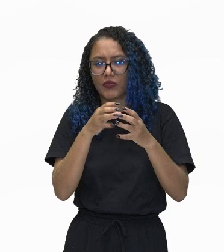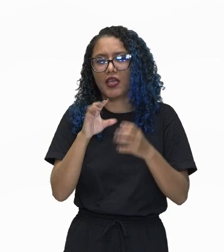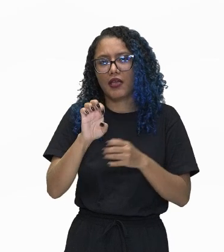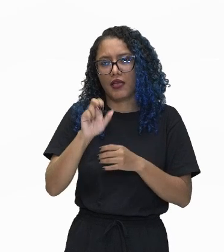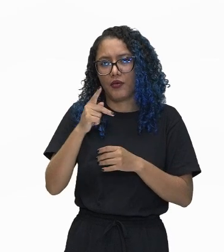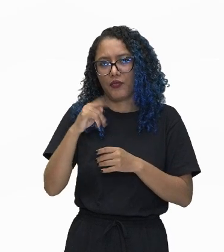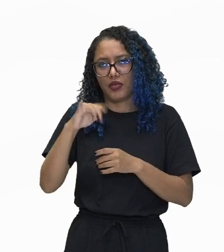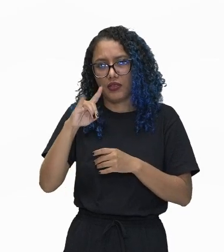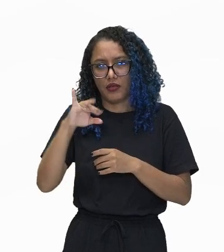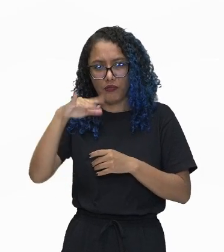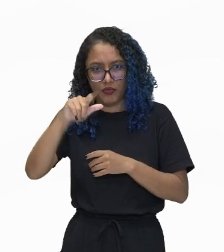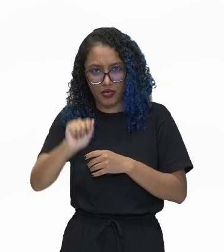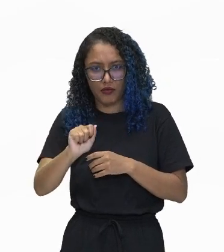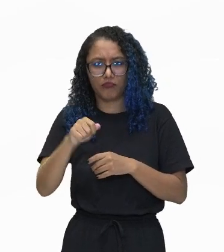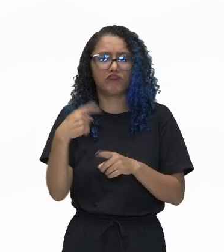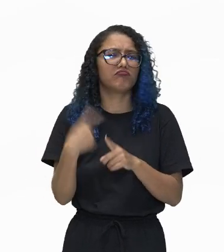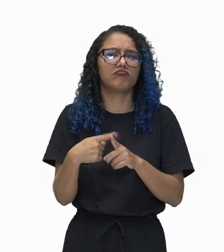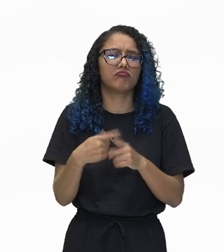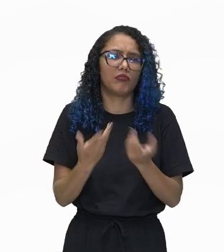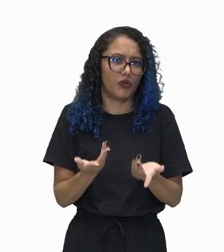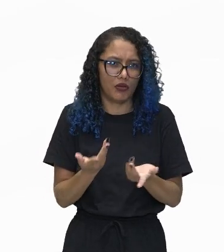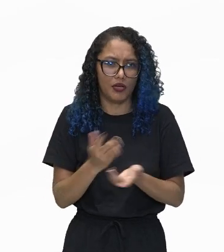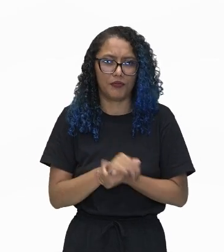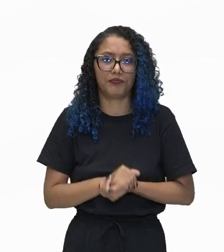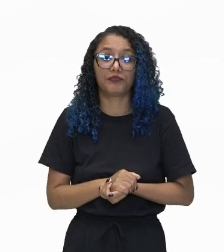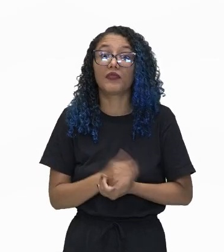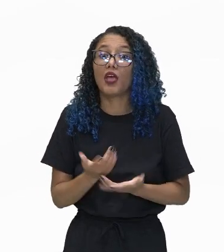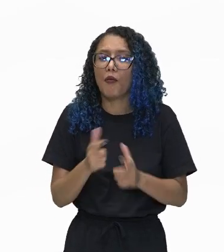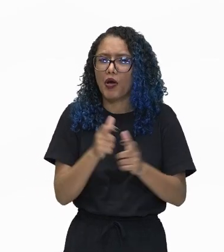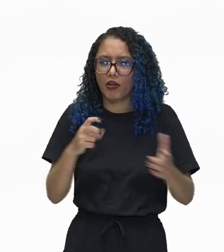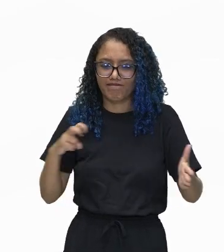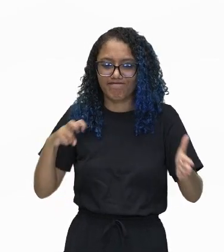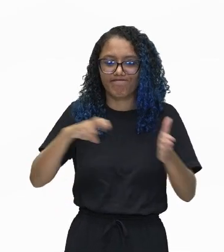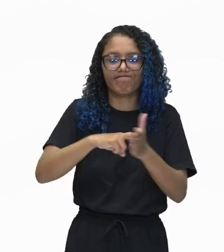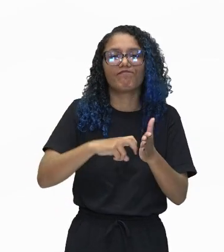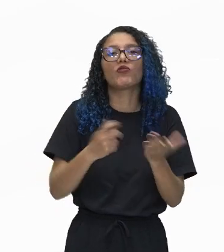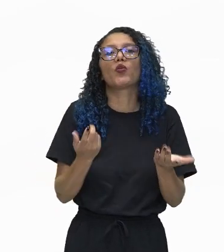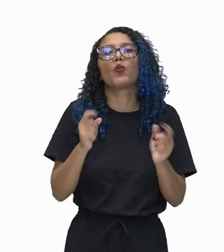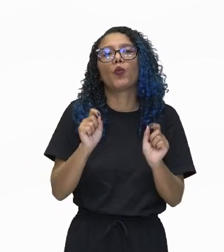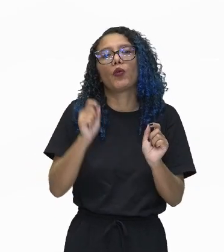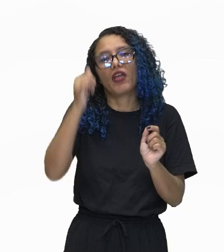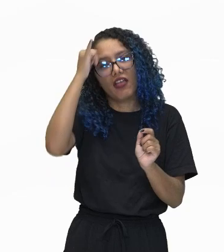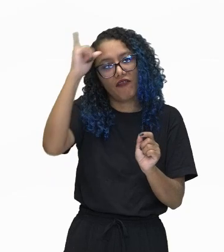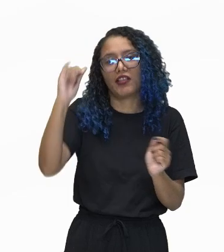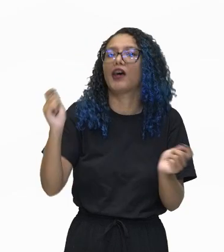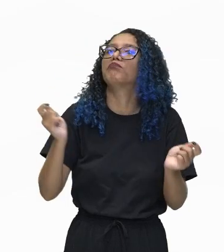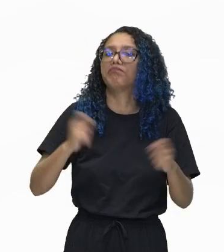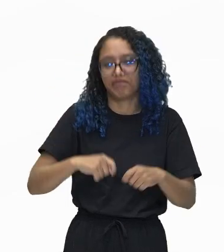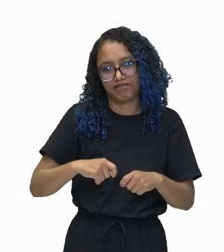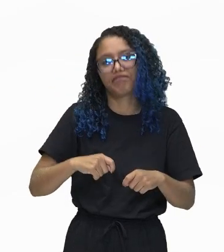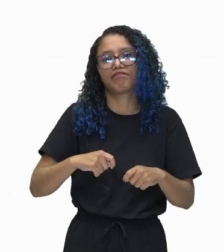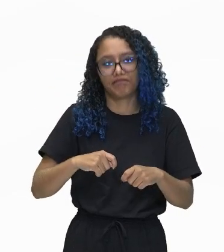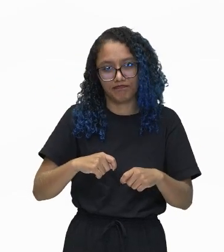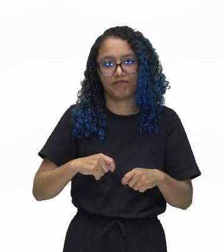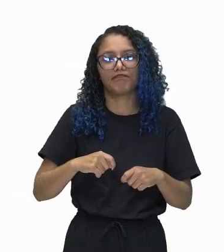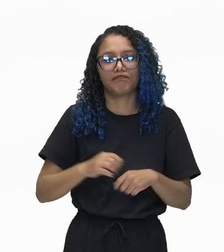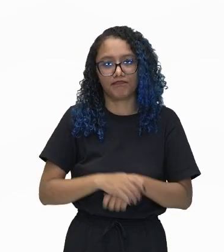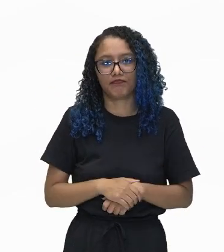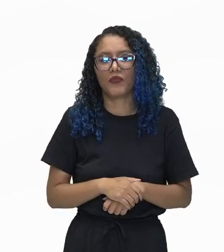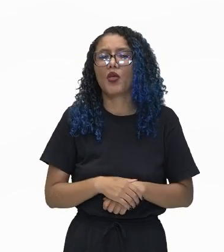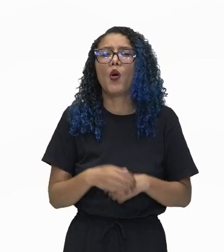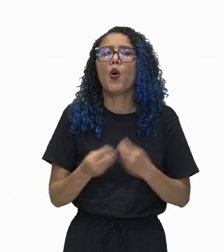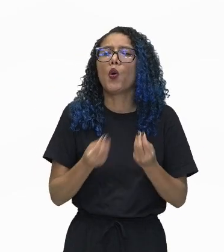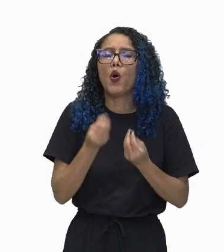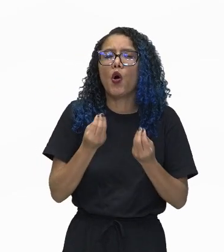epidemia. Isso ocorre porque a maioria dos acidentes, ela é evitável, causados por abuso de